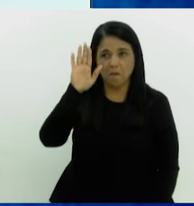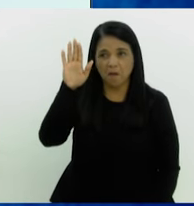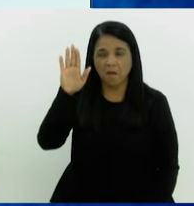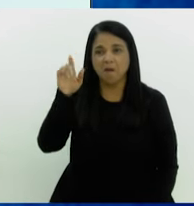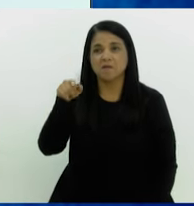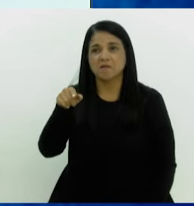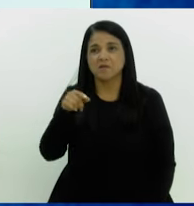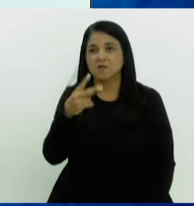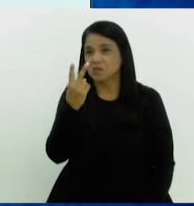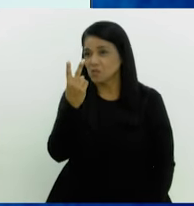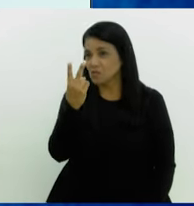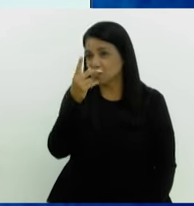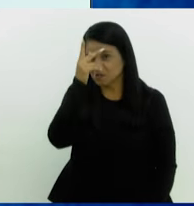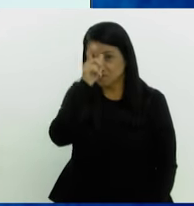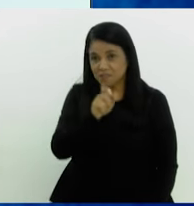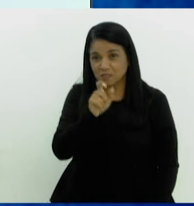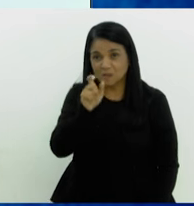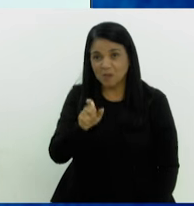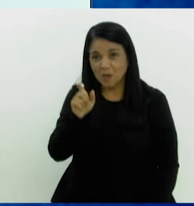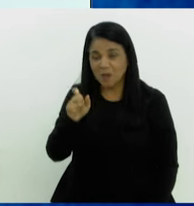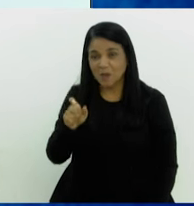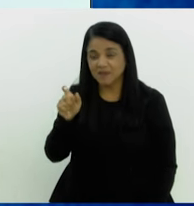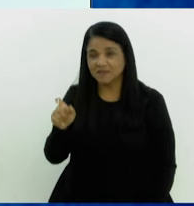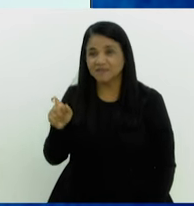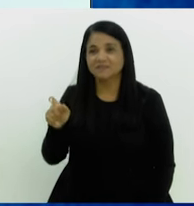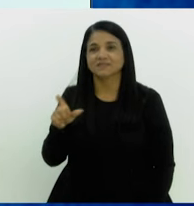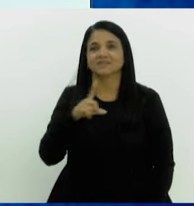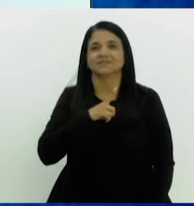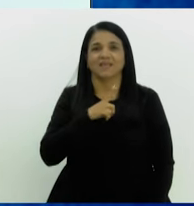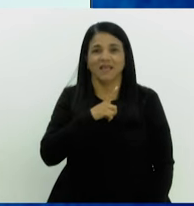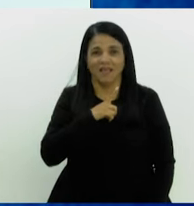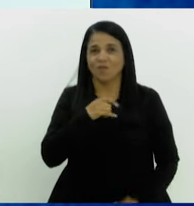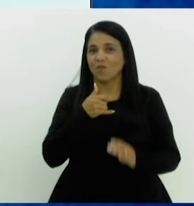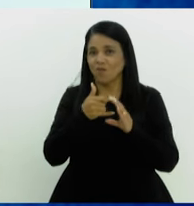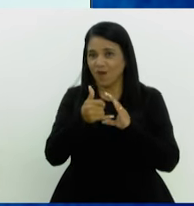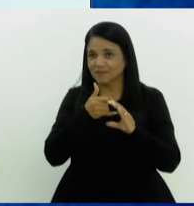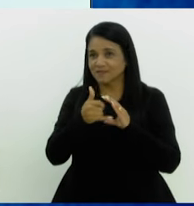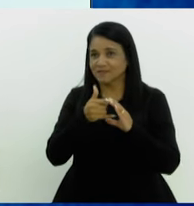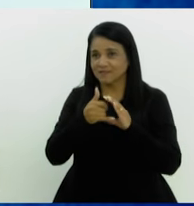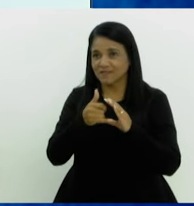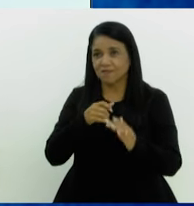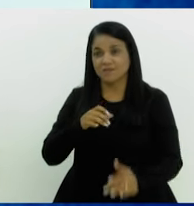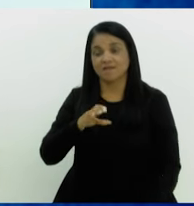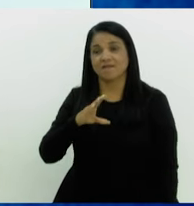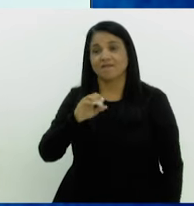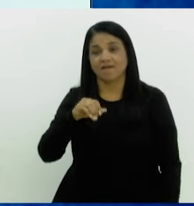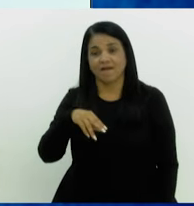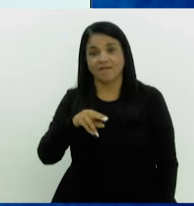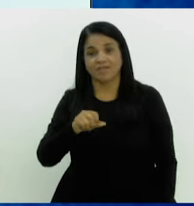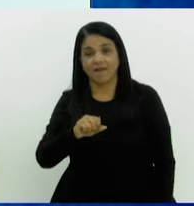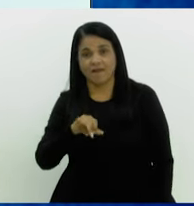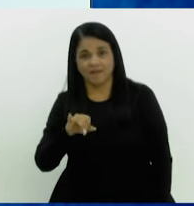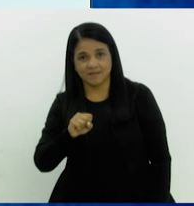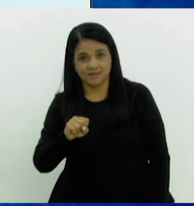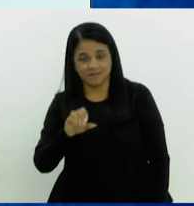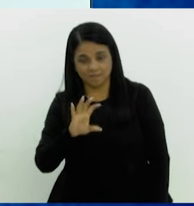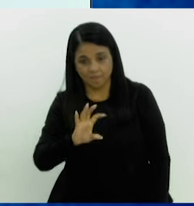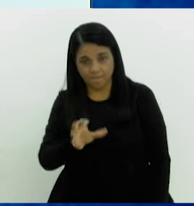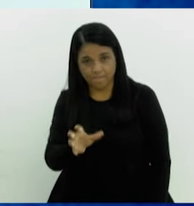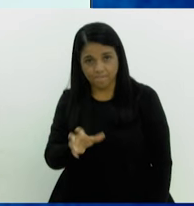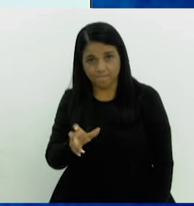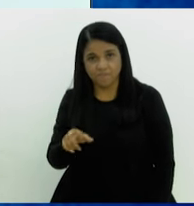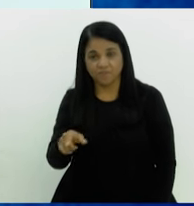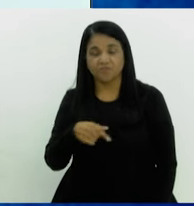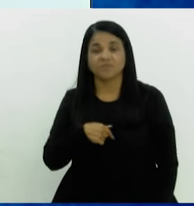só duas duas pessoas só tem uma imensidão então para vocês vocês verem que o espaço ainda não está muito concorrido para vocês se comunicarem